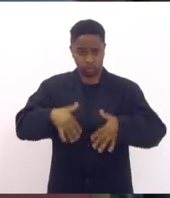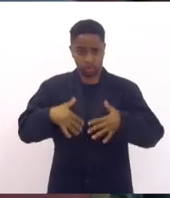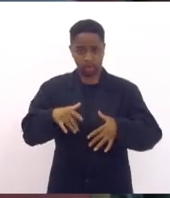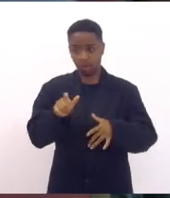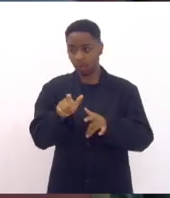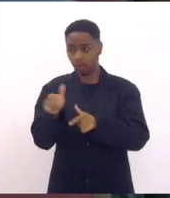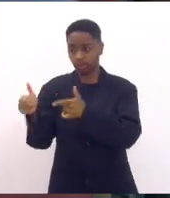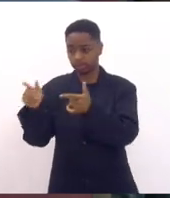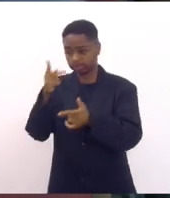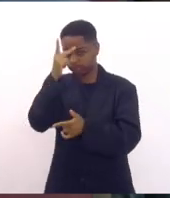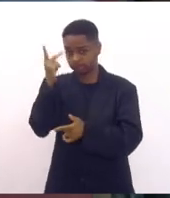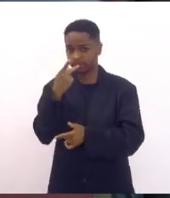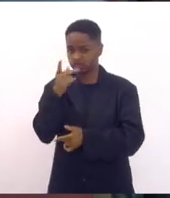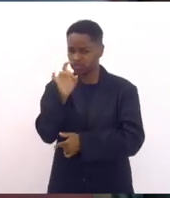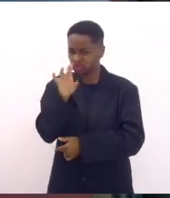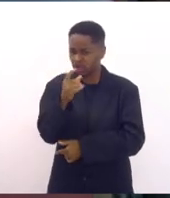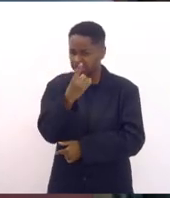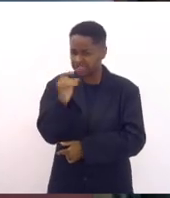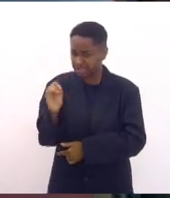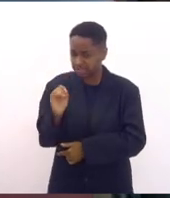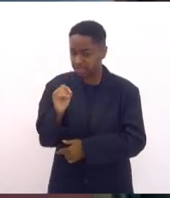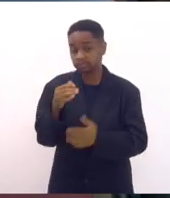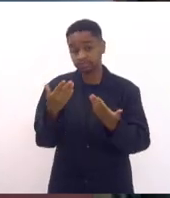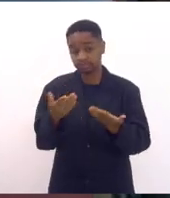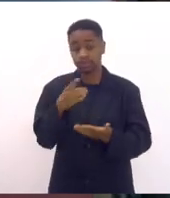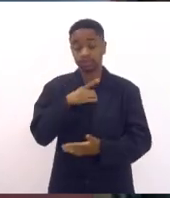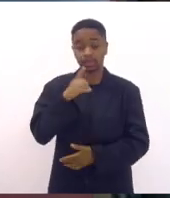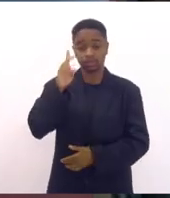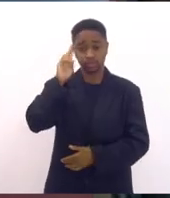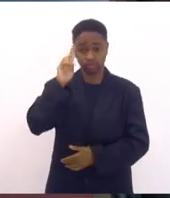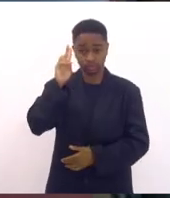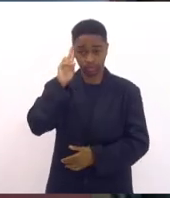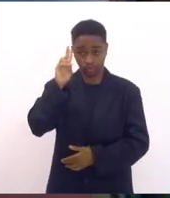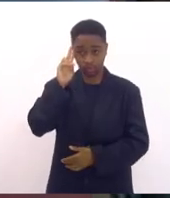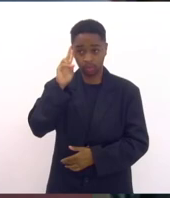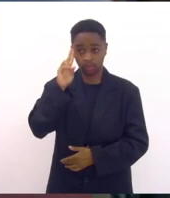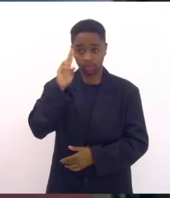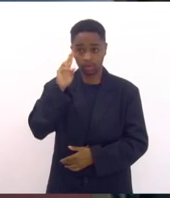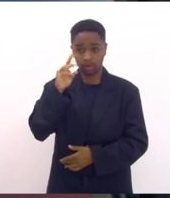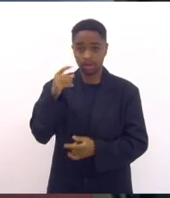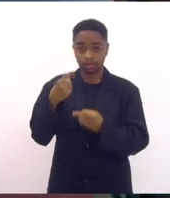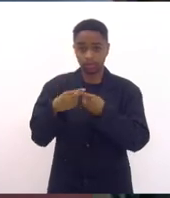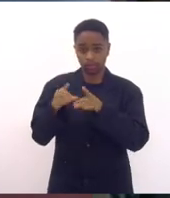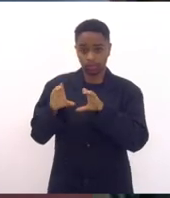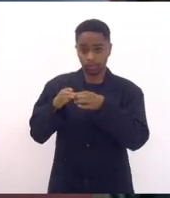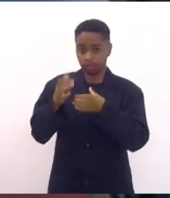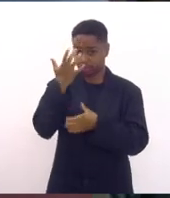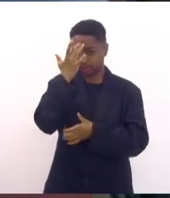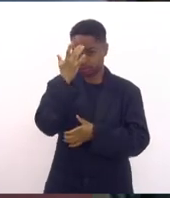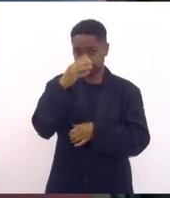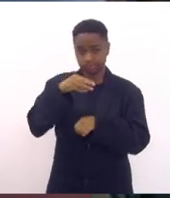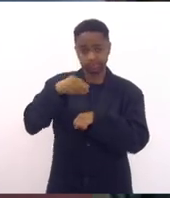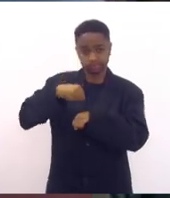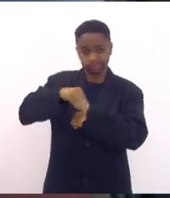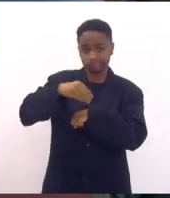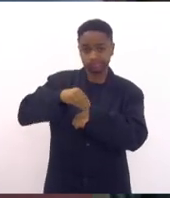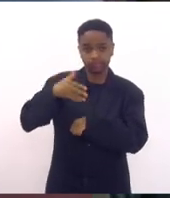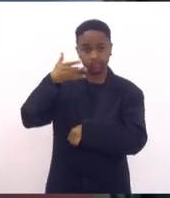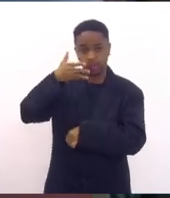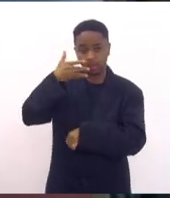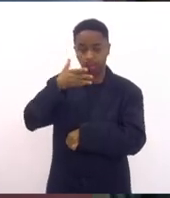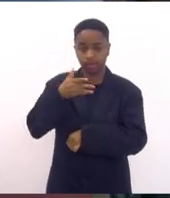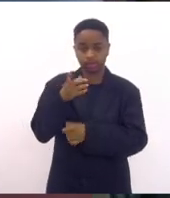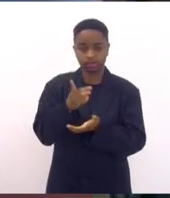100 né E tem uma história já que o chamanismo é tão oral ele fala